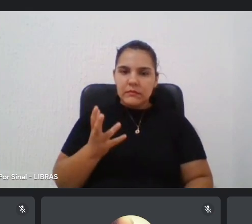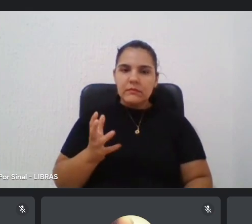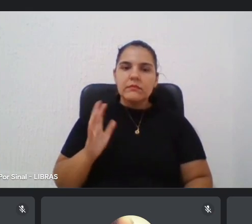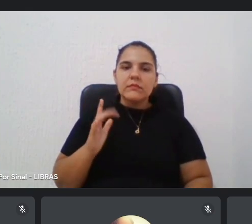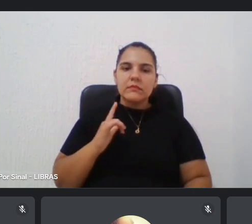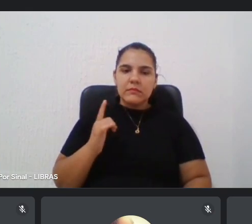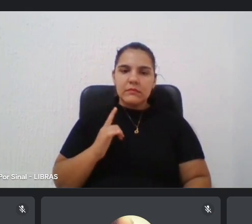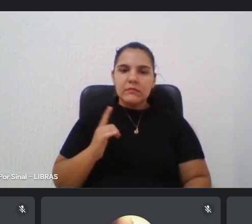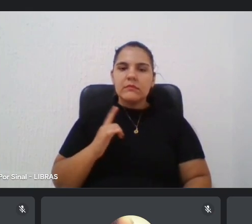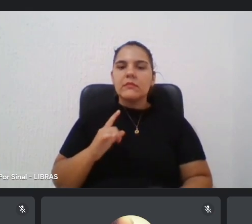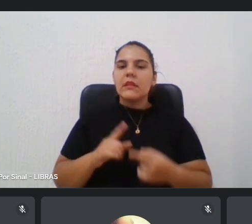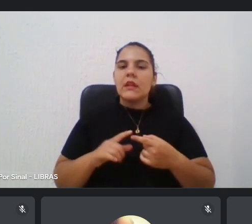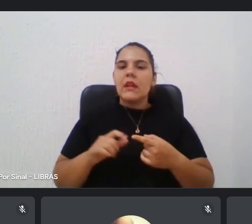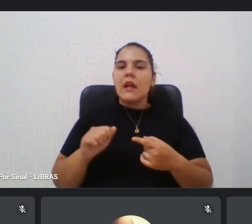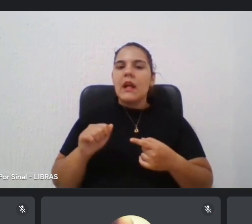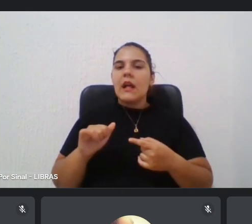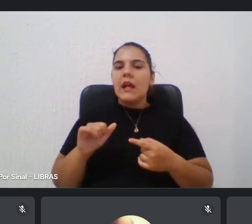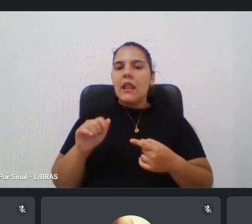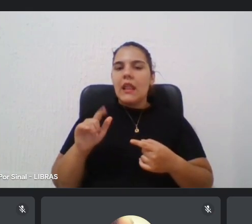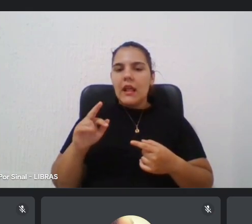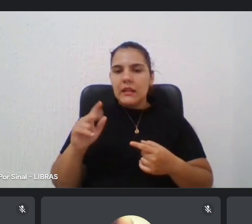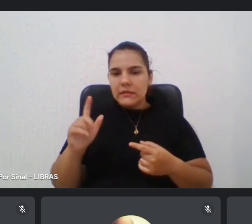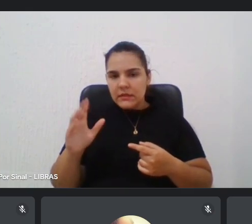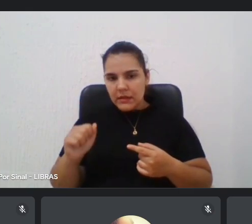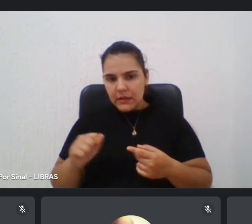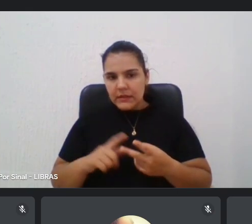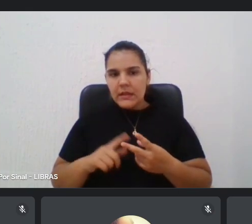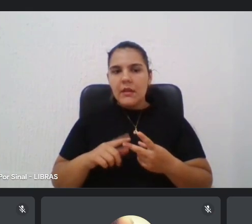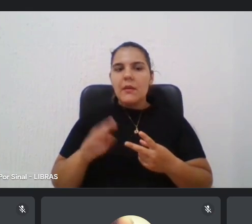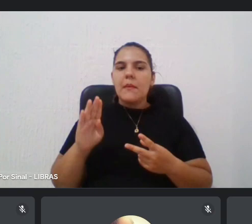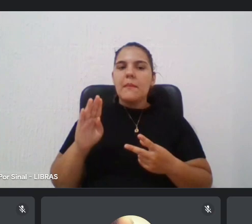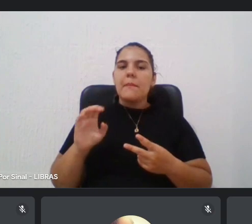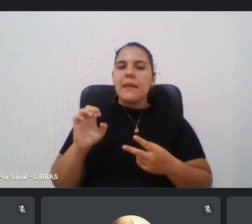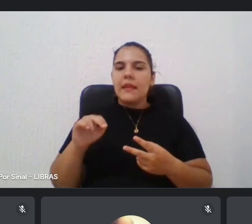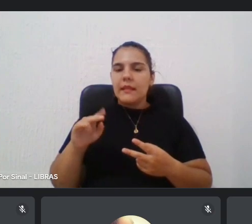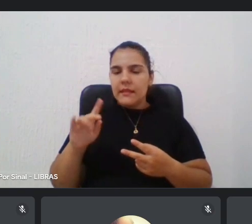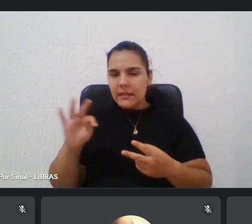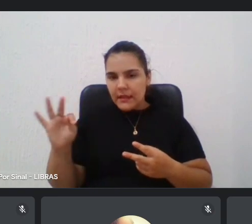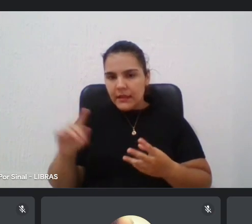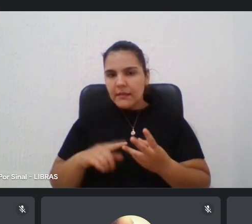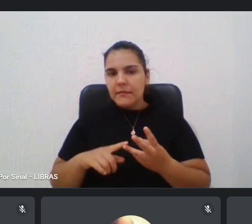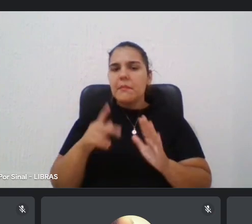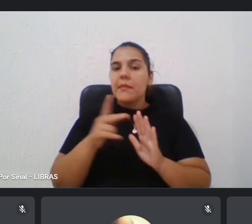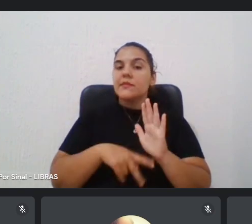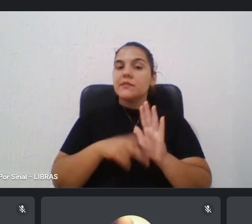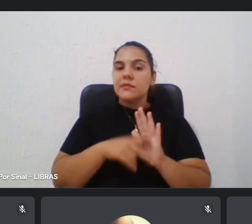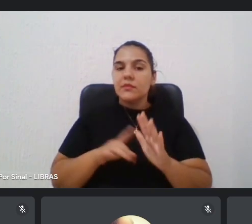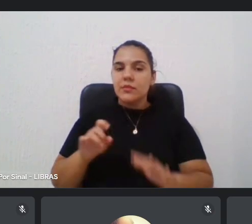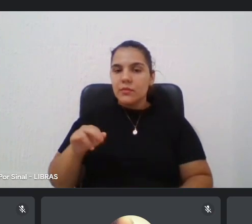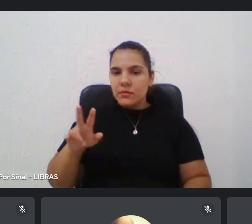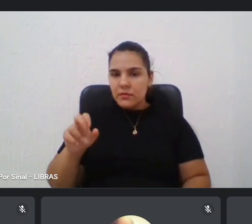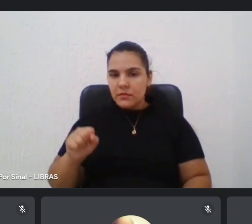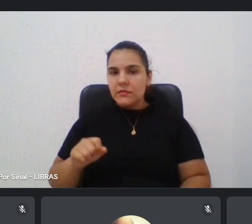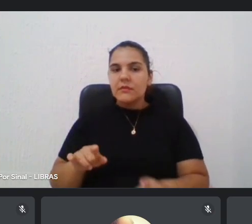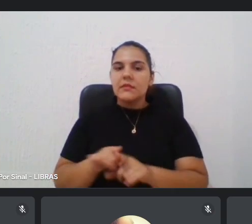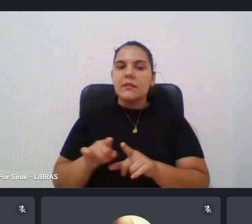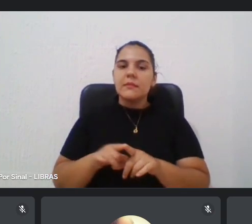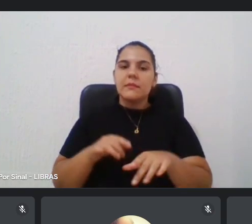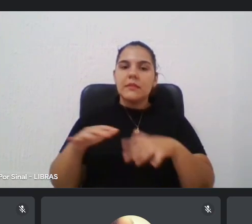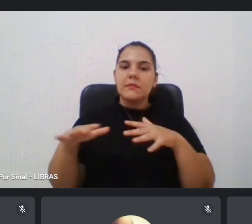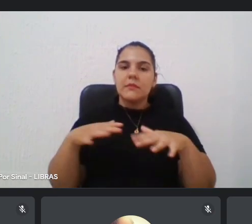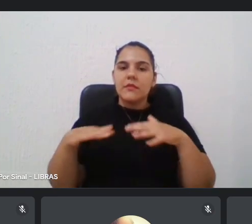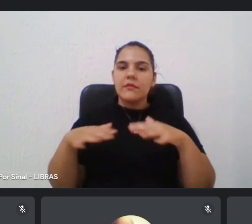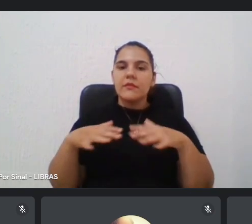Dunas, entendendo também o processo itinerante que o Rio Grande do Norte tem, do movimento antipredicionista do Rio Grande do